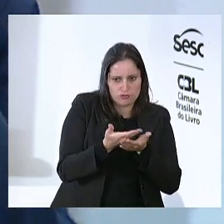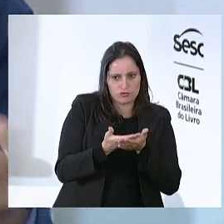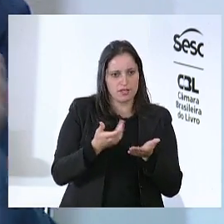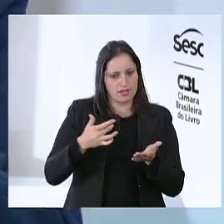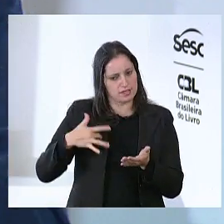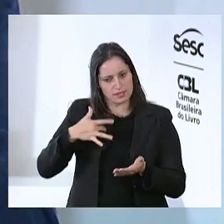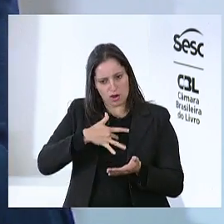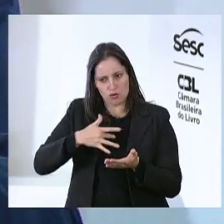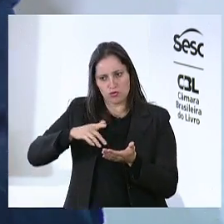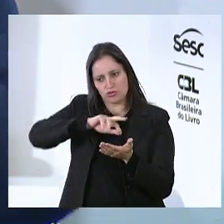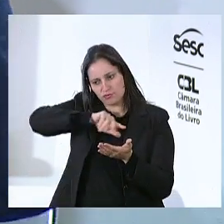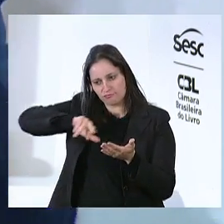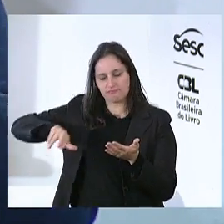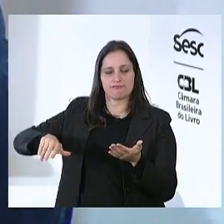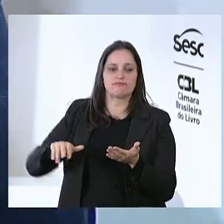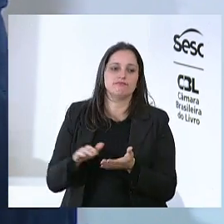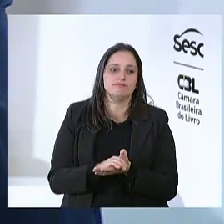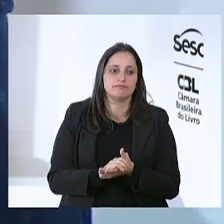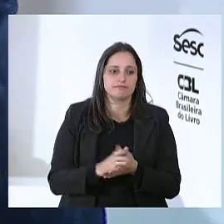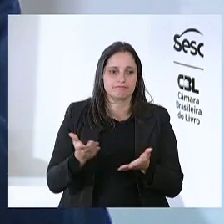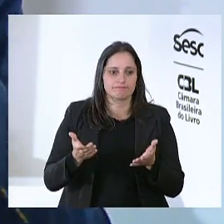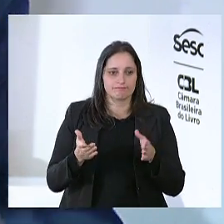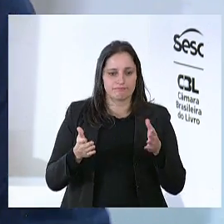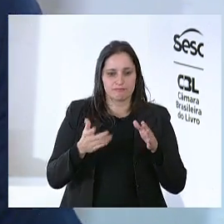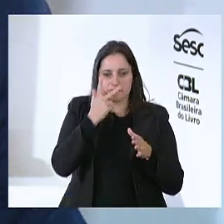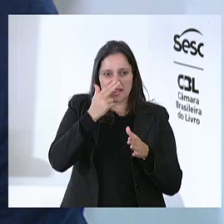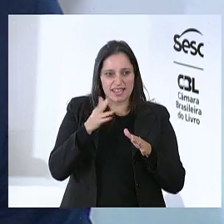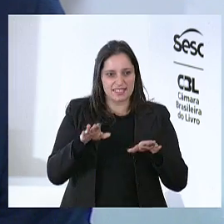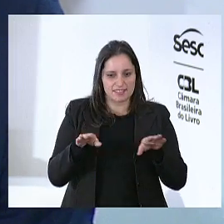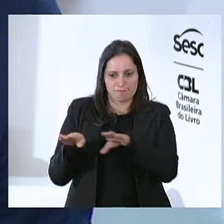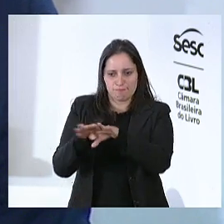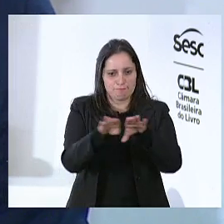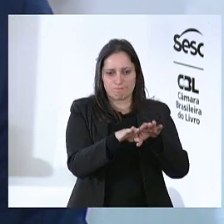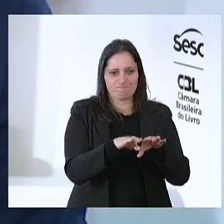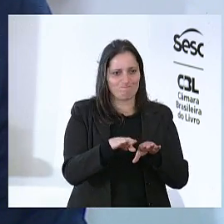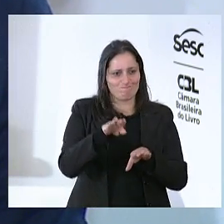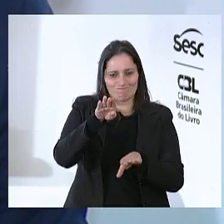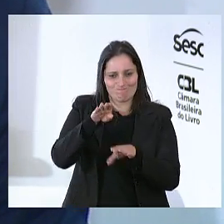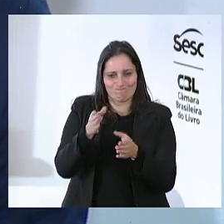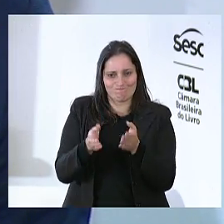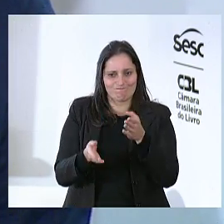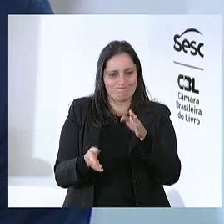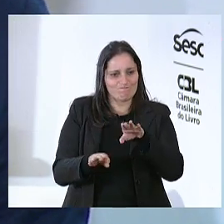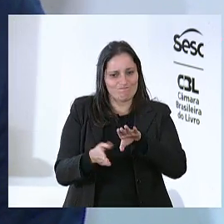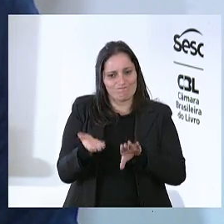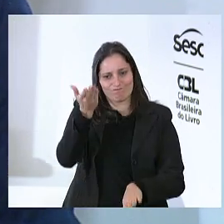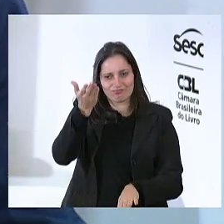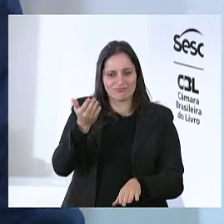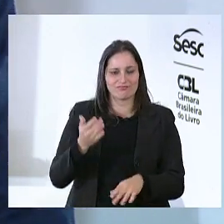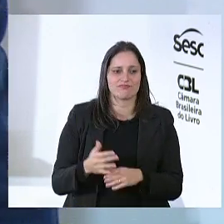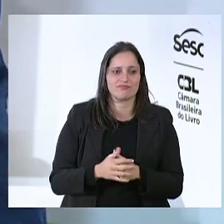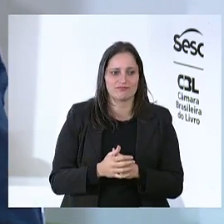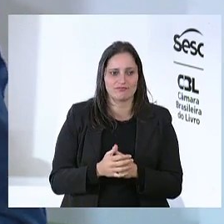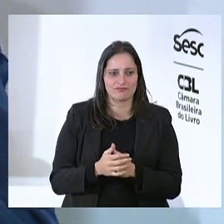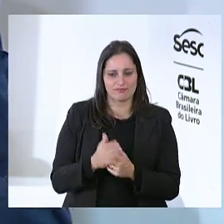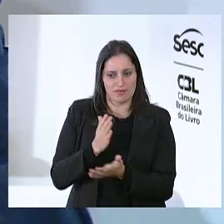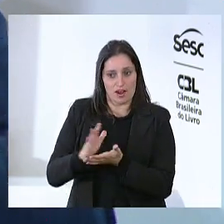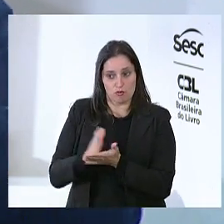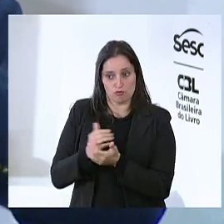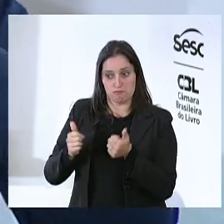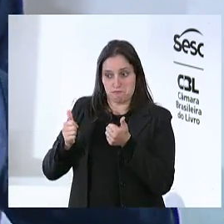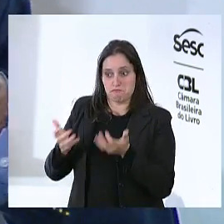Essa desigualdade se tornou absolutamente insustentável em termos planetários. Eu, para resumir, eu acho que nós tivemos